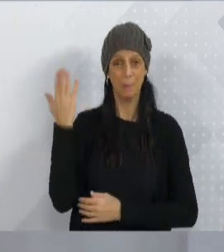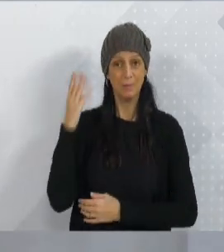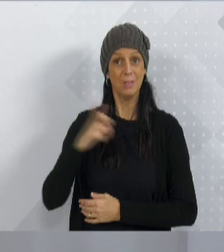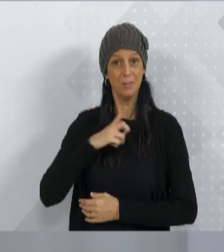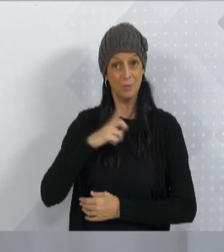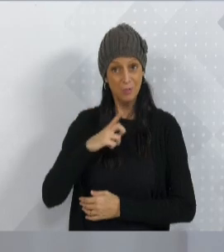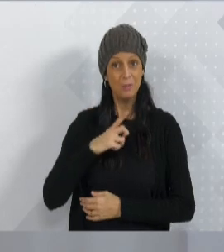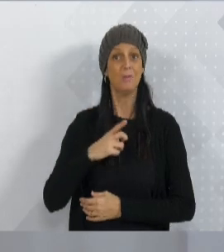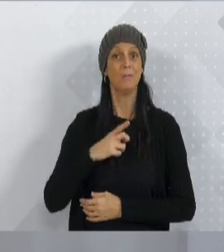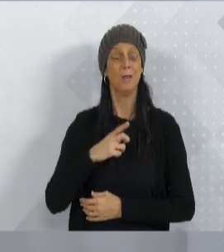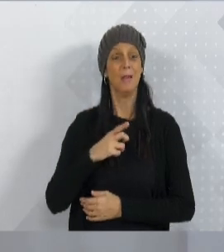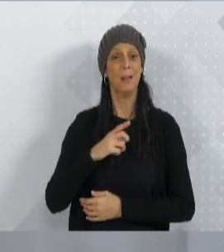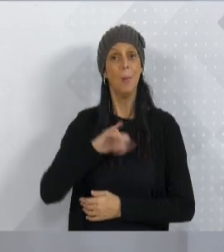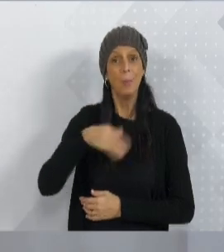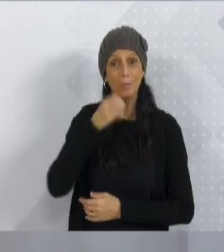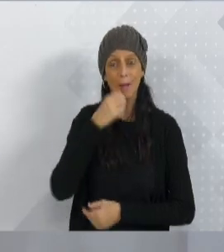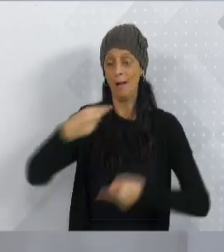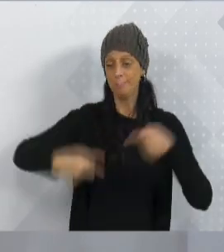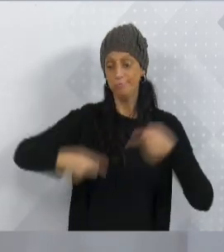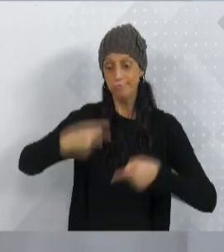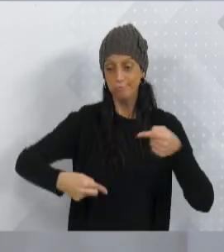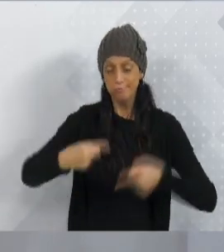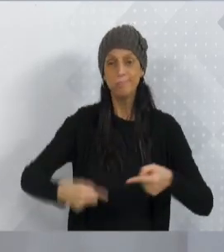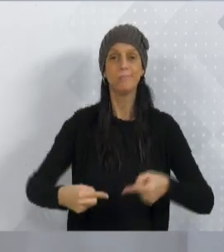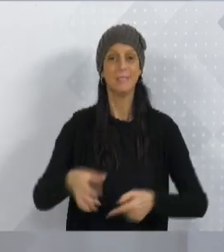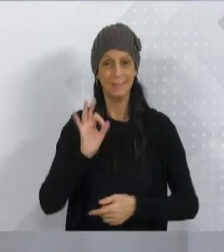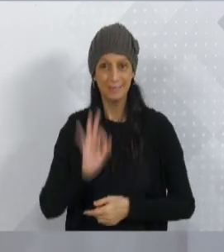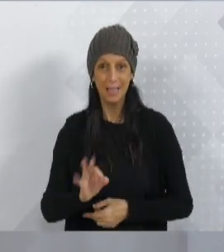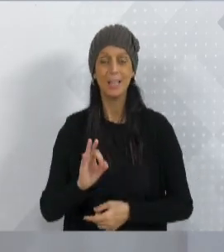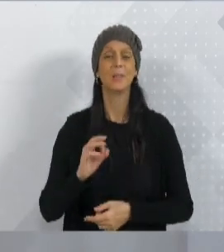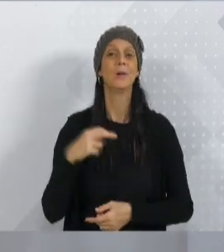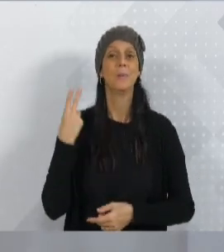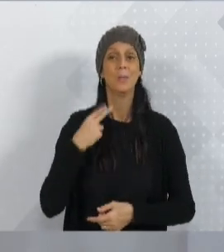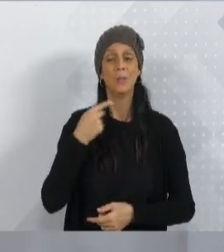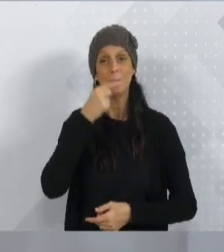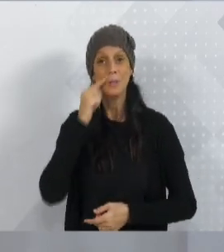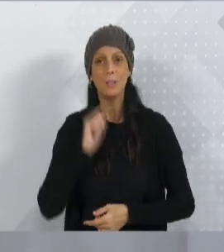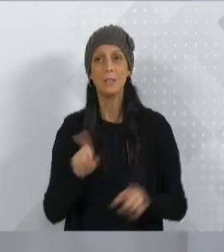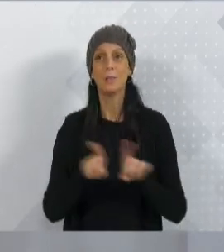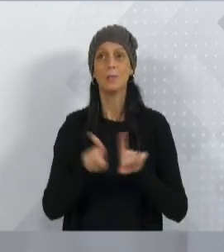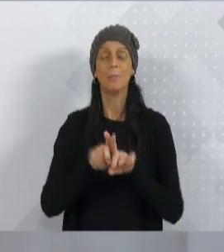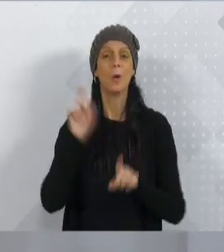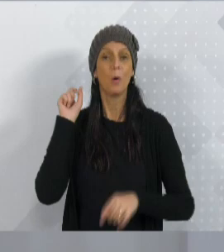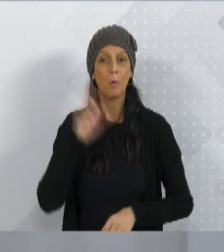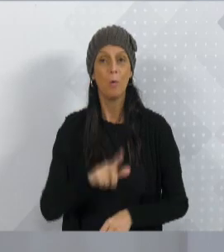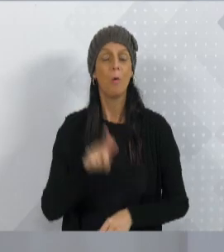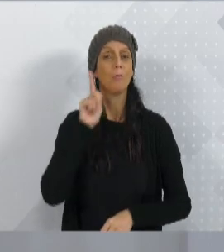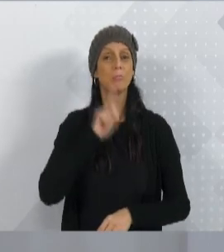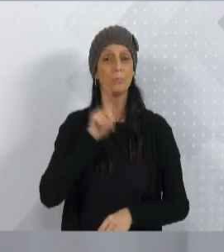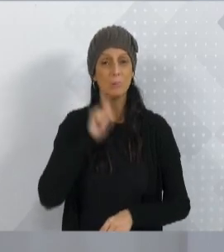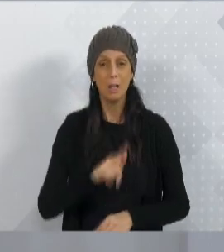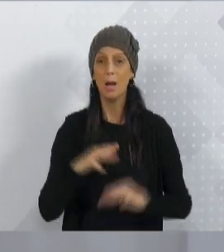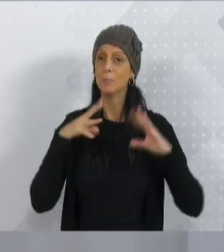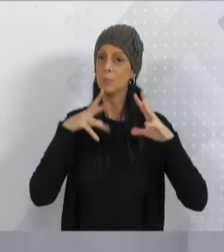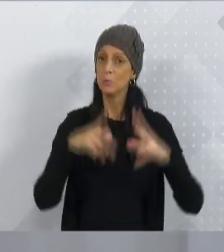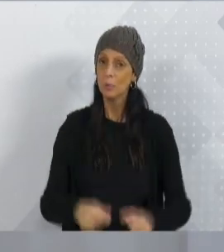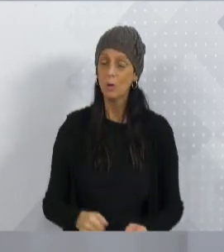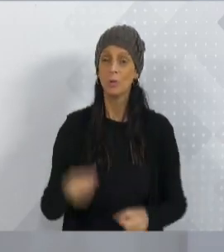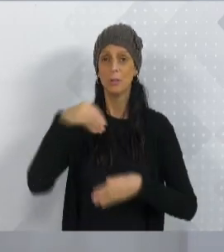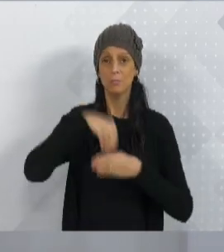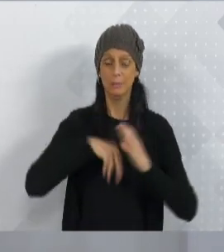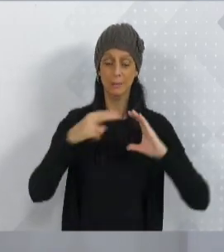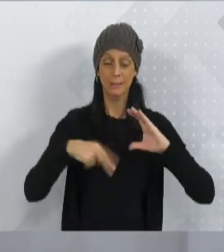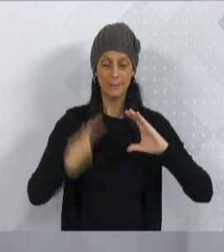alguns debates Vereador Tuca vendedor Diego foram parceiros aqui também vereadores do Gugu todos que estiveram nessa